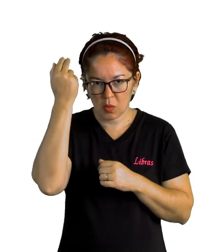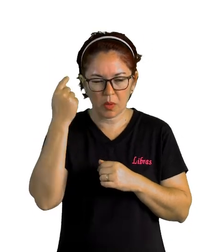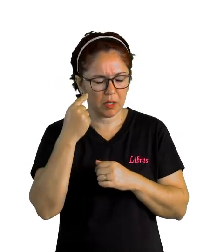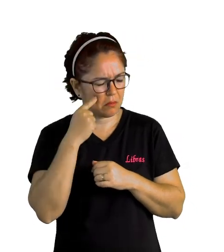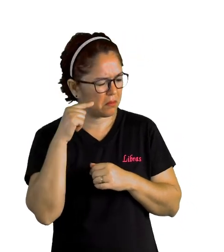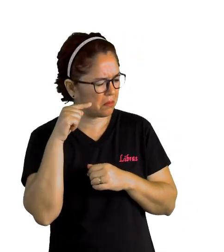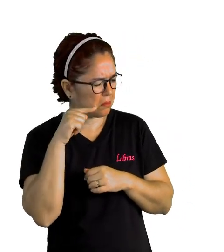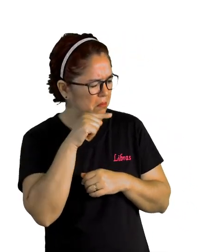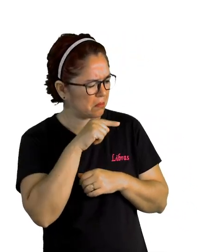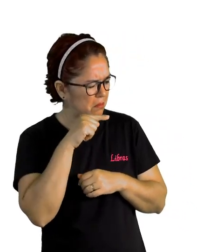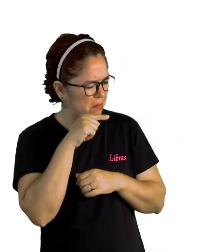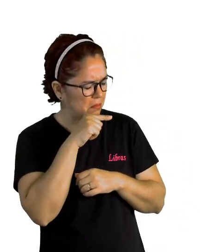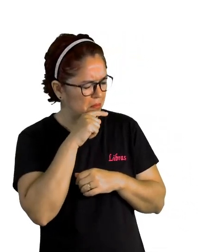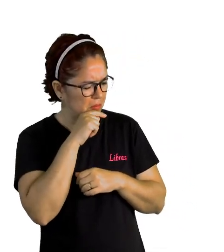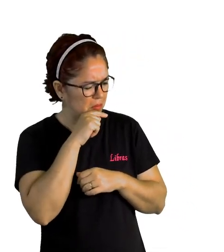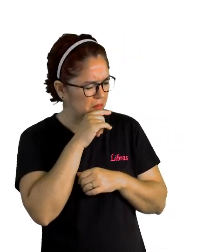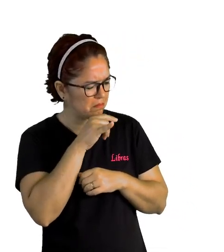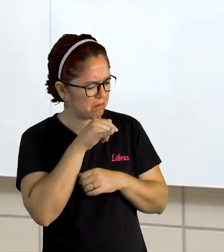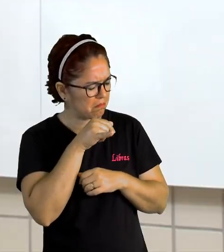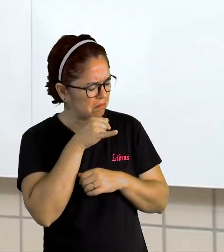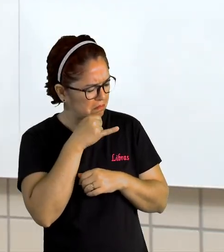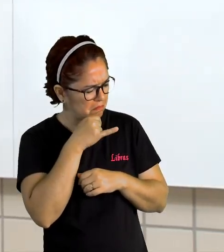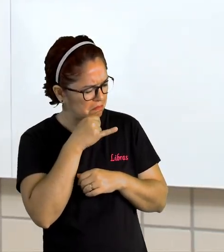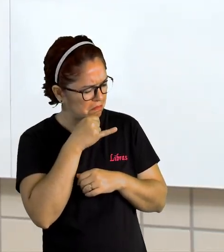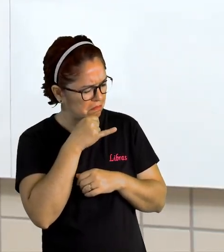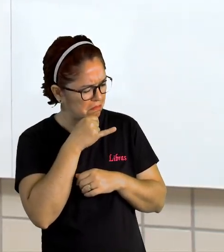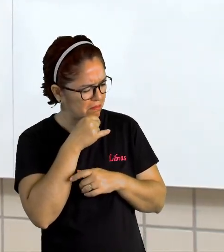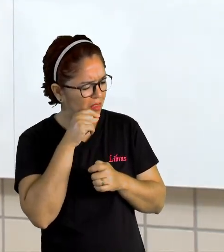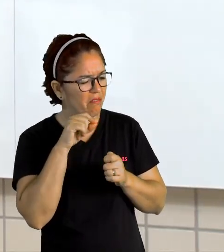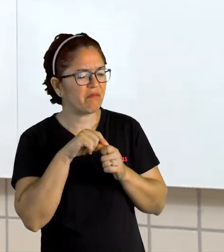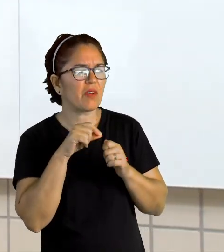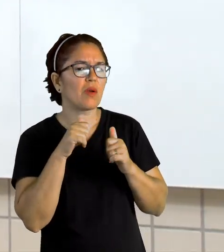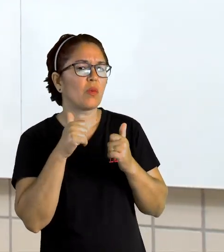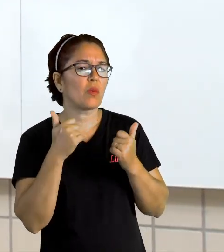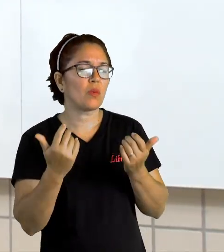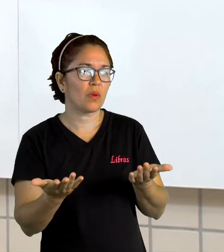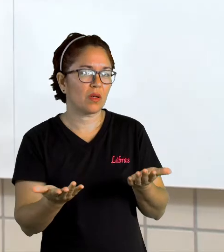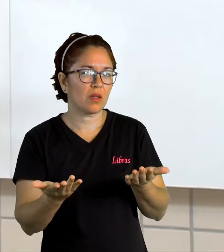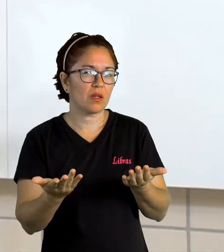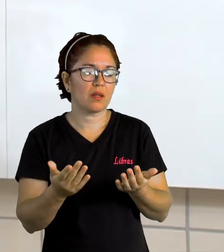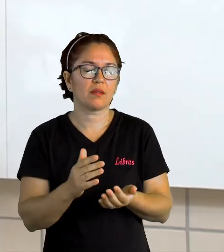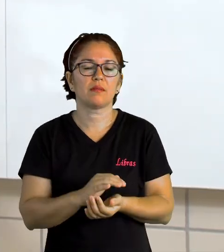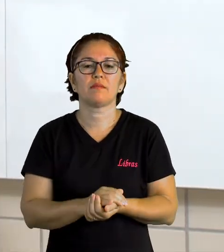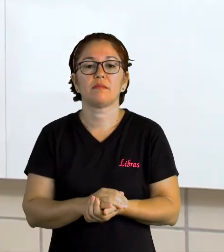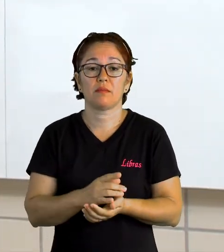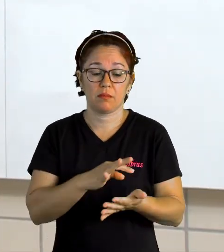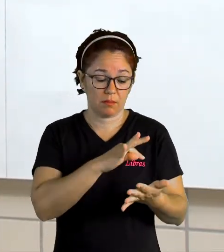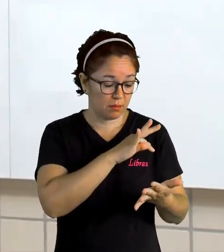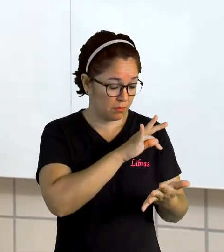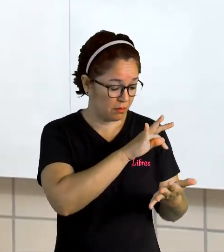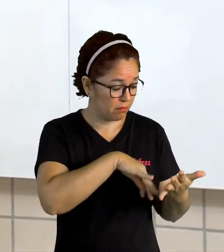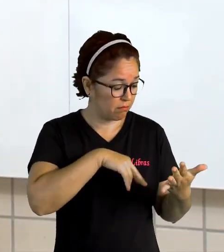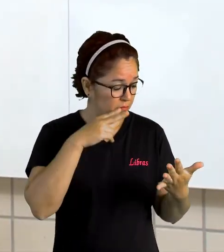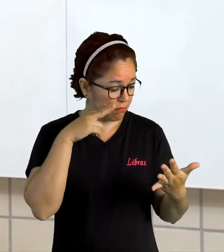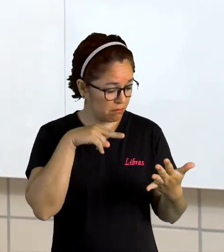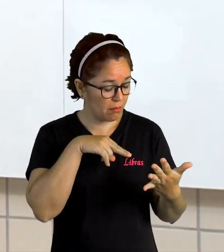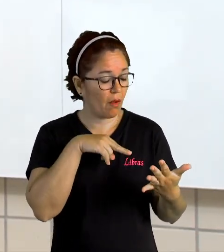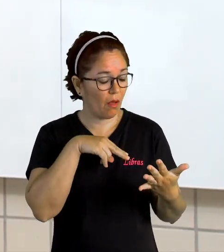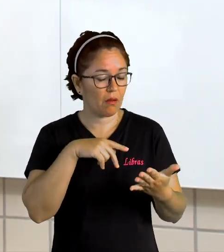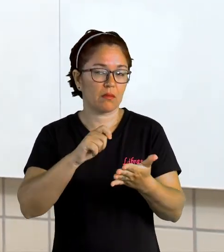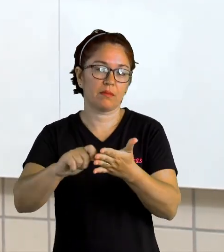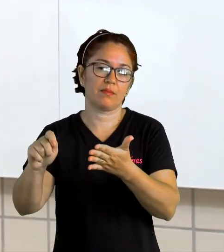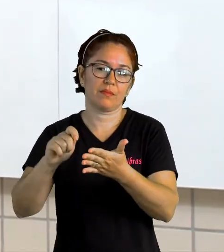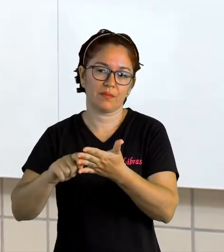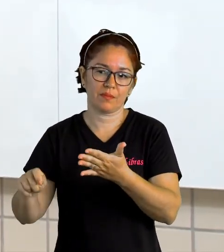fez para que Juno não ficasse mais triste? E aí você vai ler lá no texto, responder o